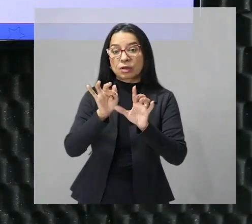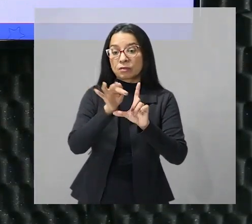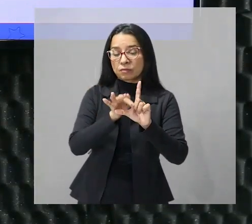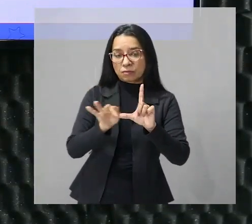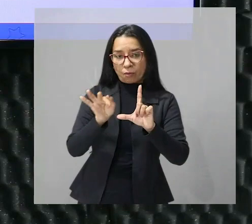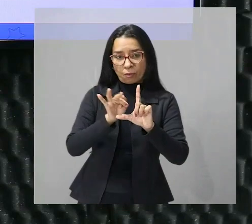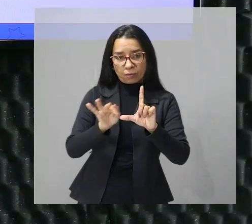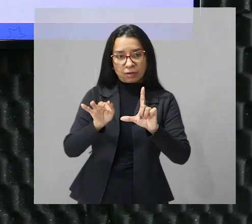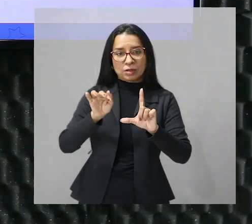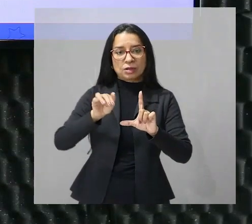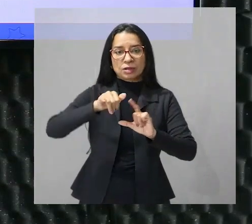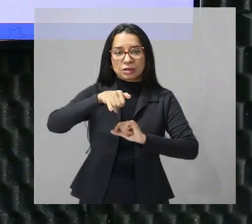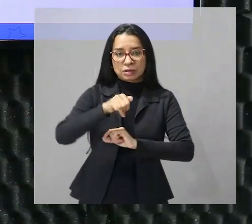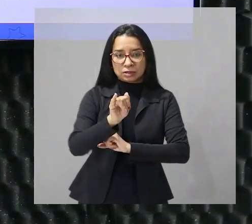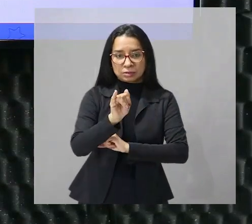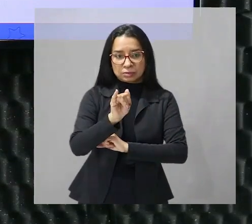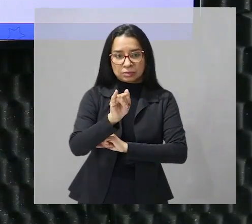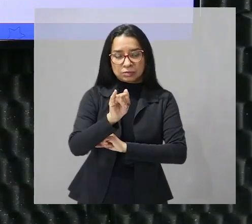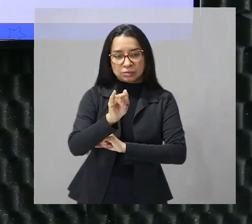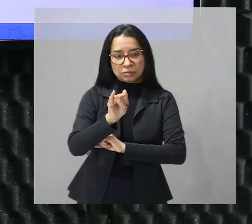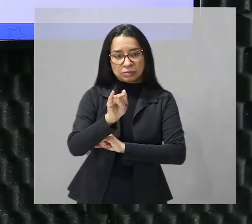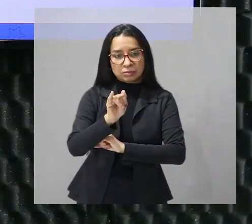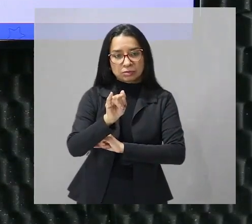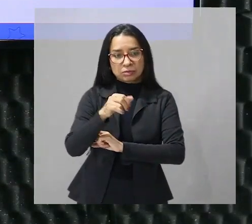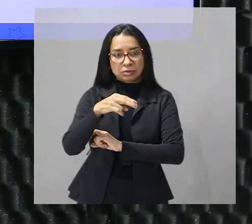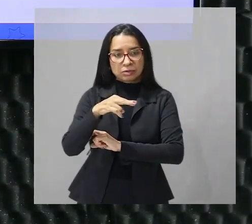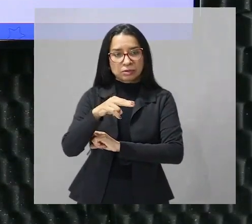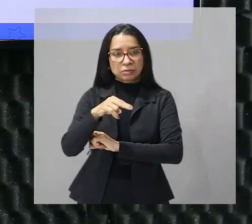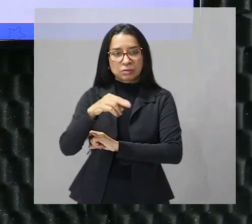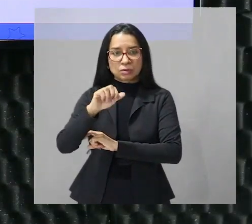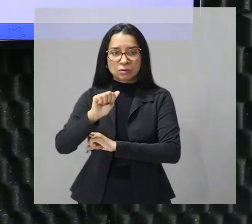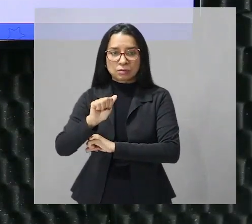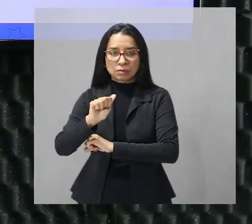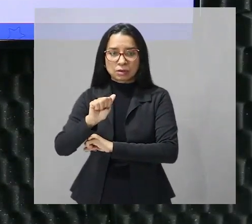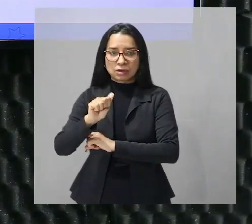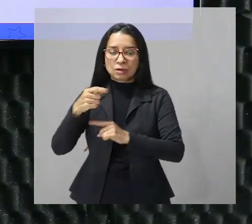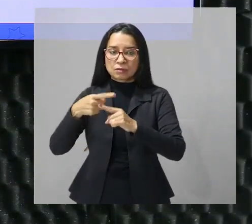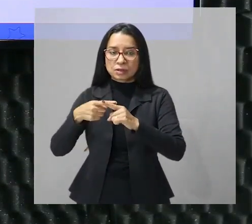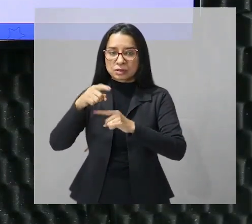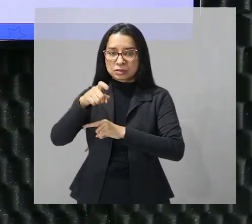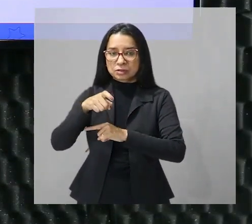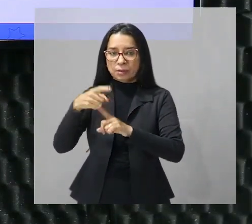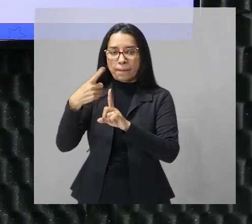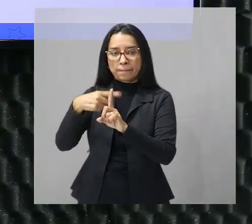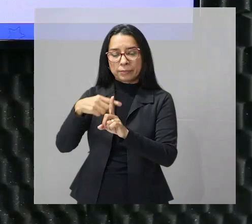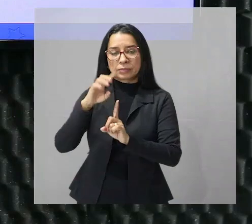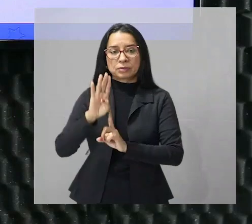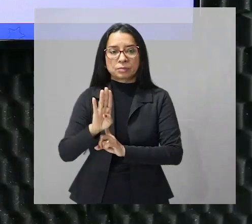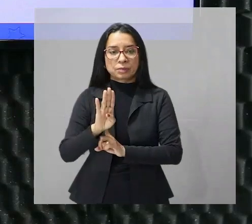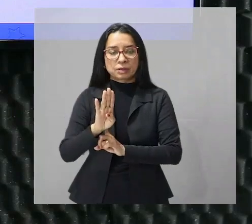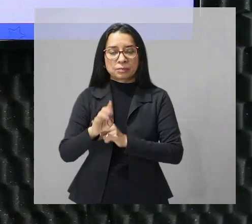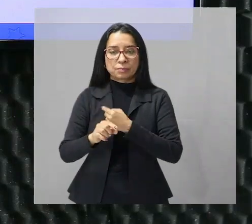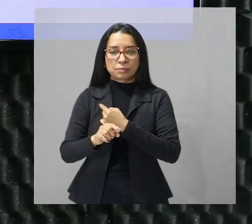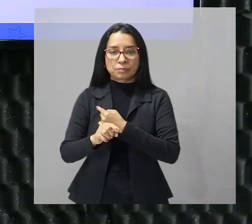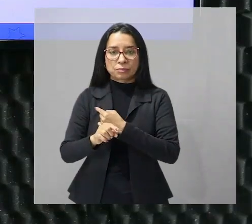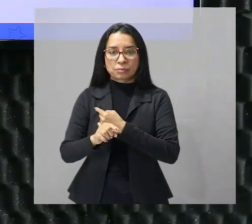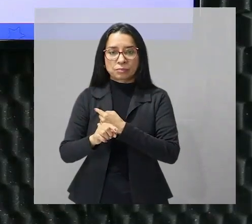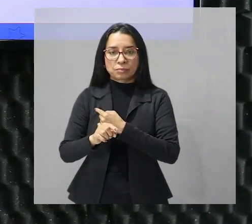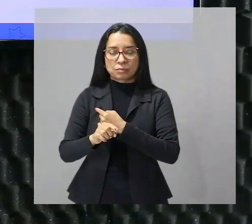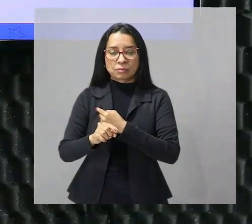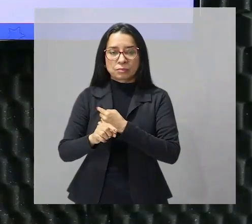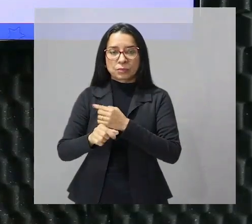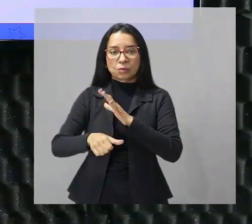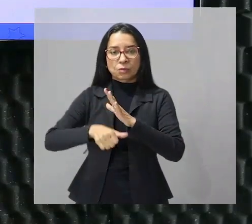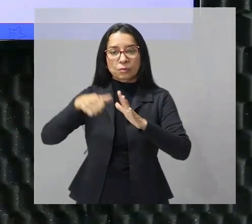mais B. Como no problema, você está percebendo aqui, no plano cartesiano, nesse pedacinho dele, no primeiro